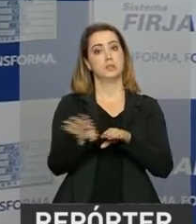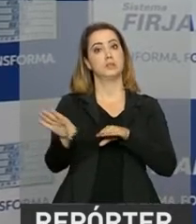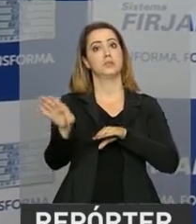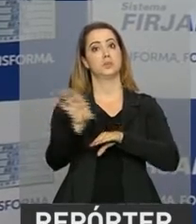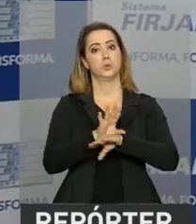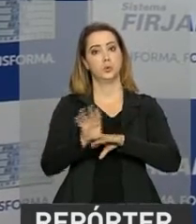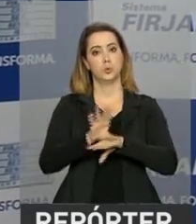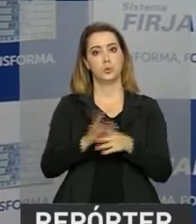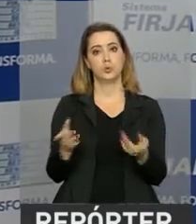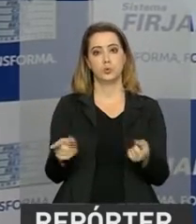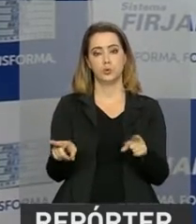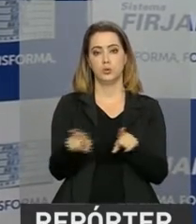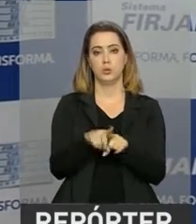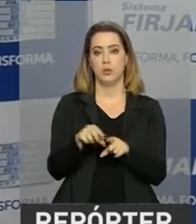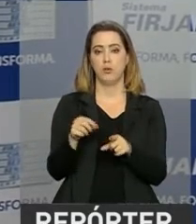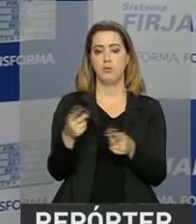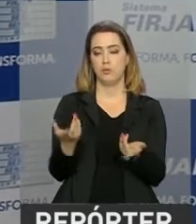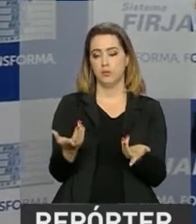ordem